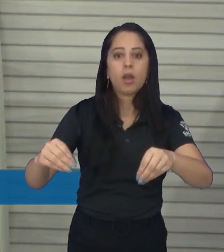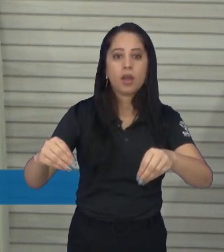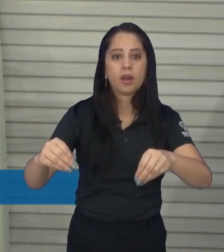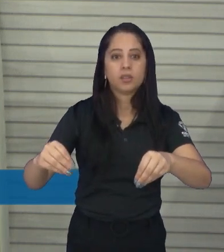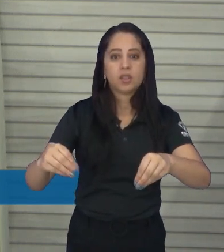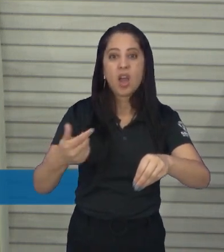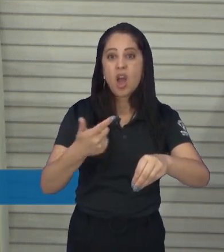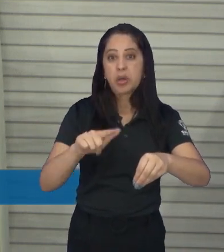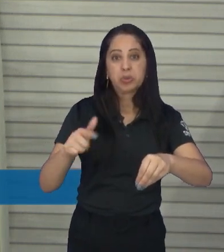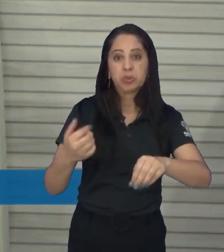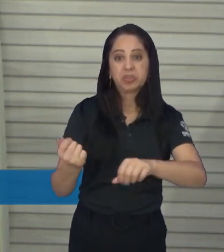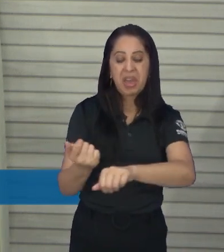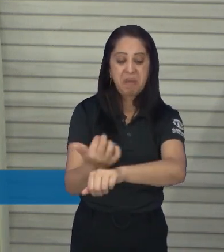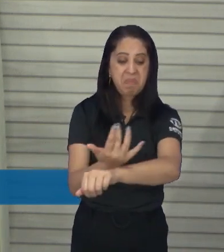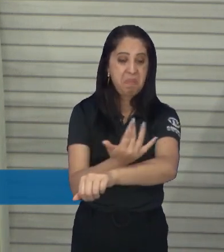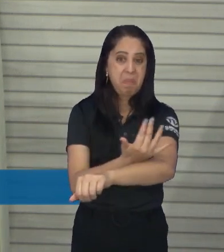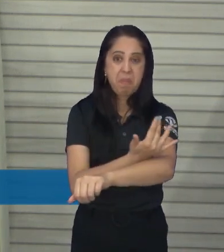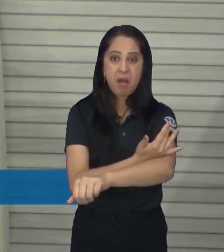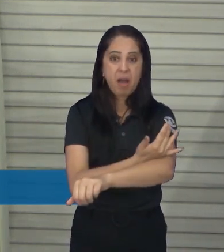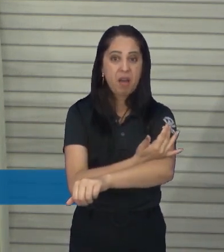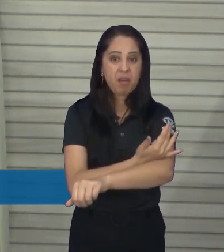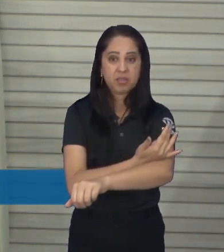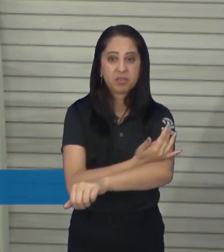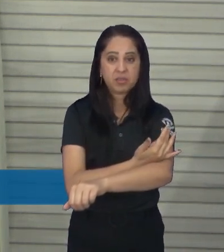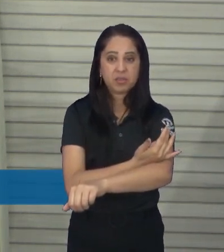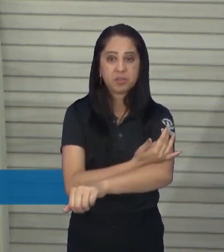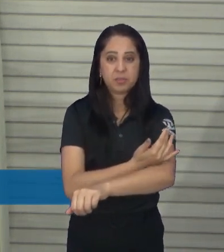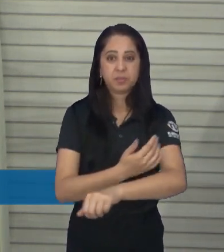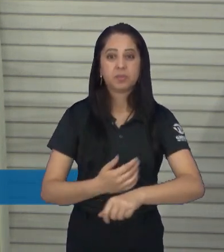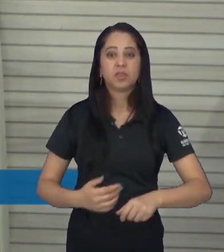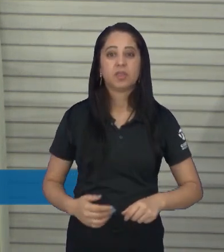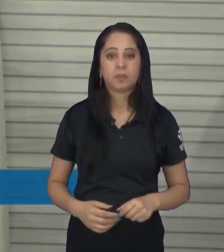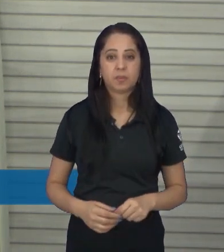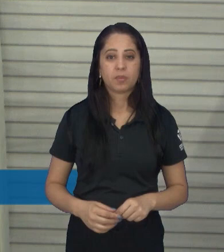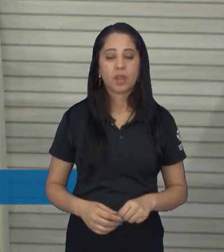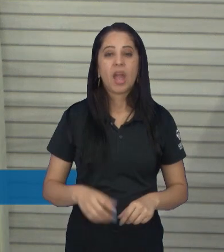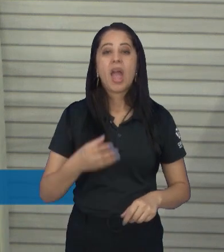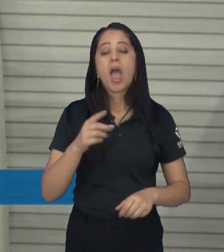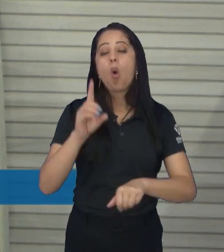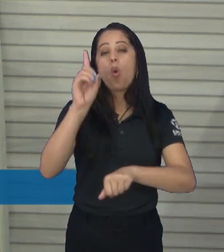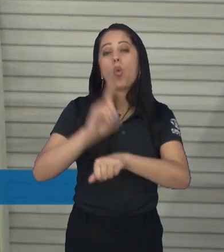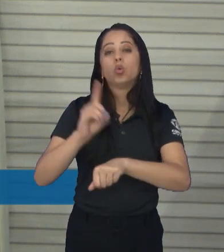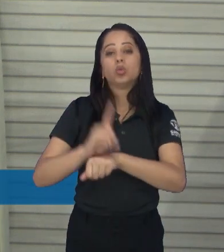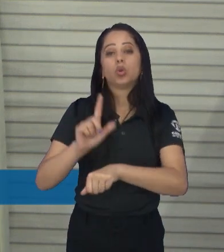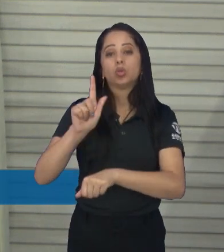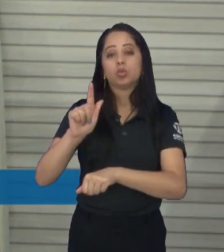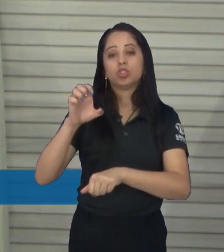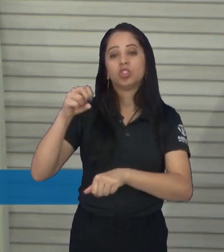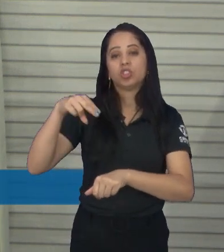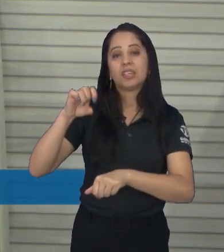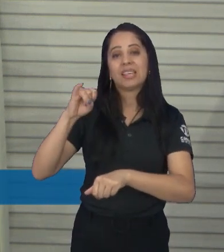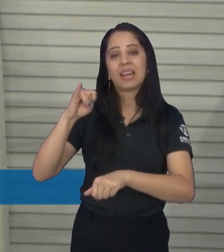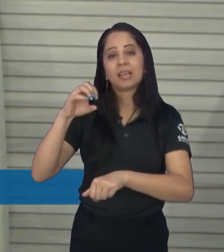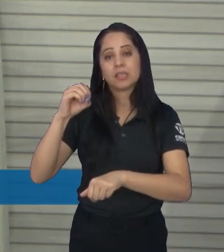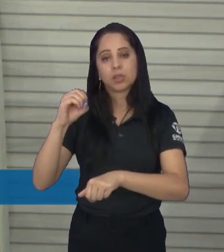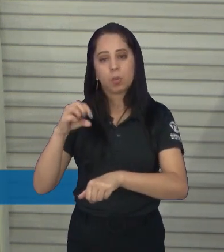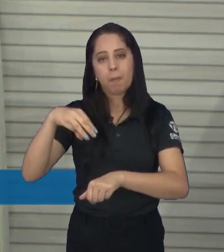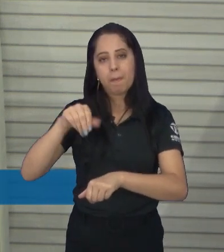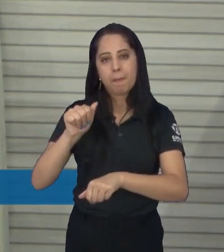não tem mata não tem nada é de um grande fundiário de São José dos Campos Martins é da família